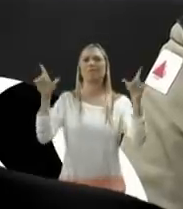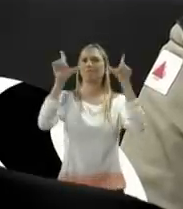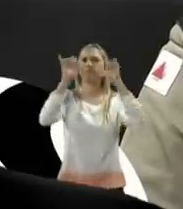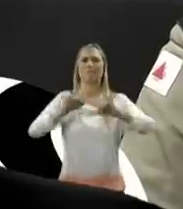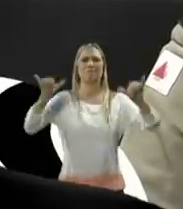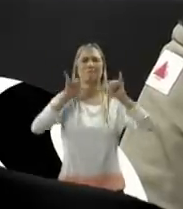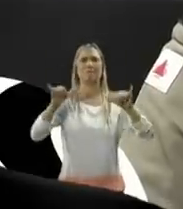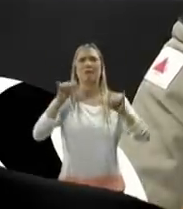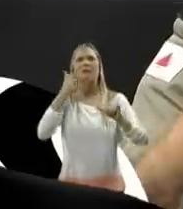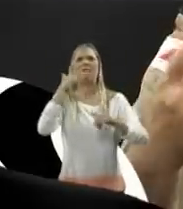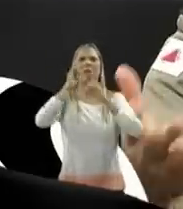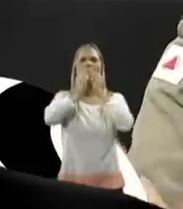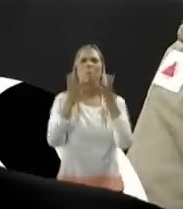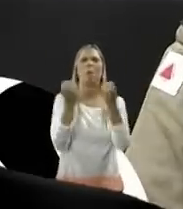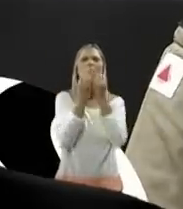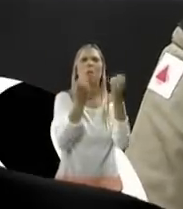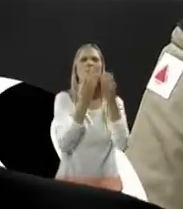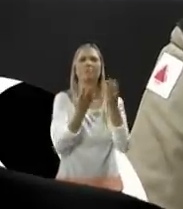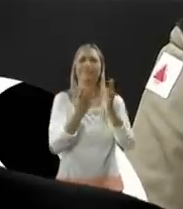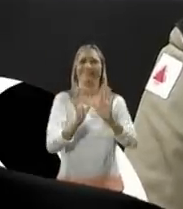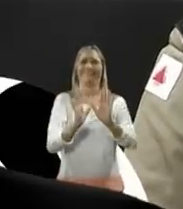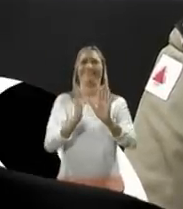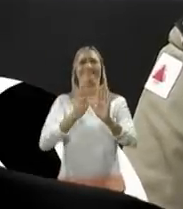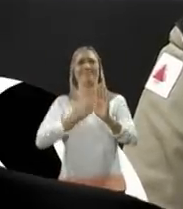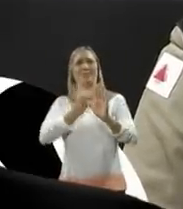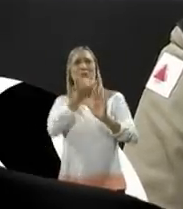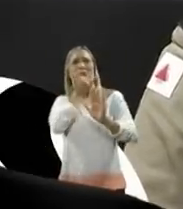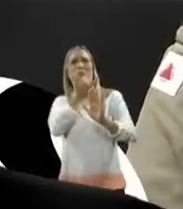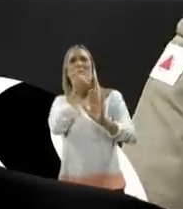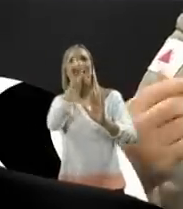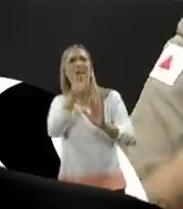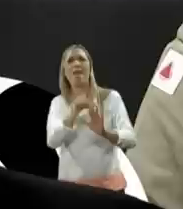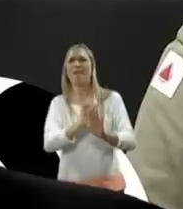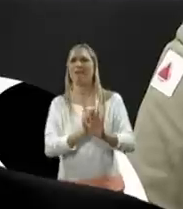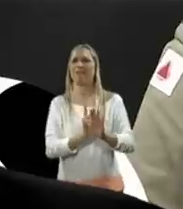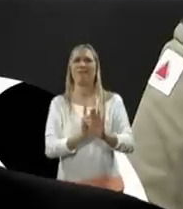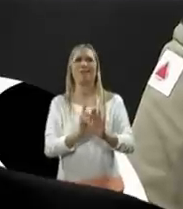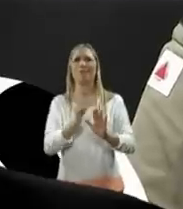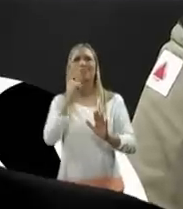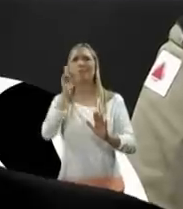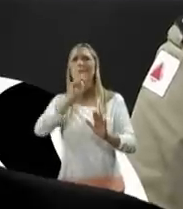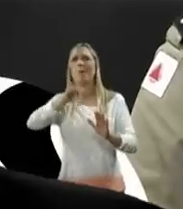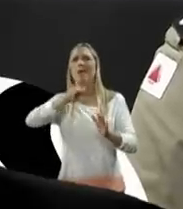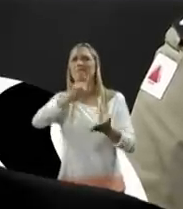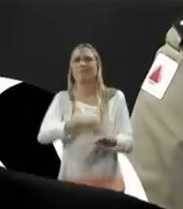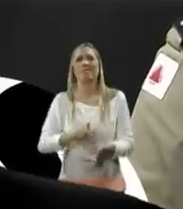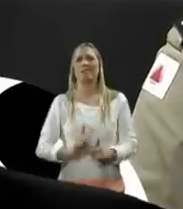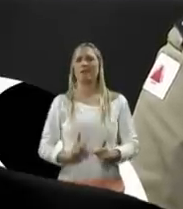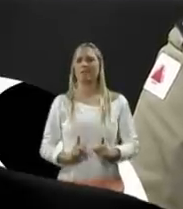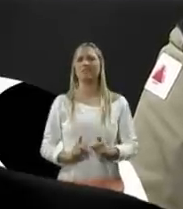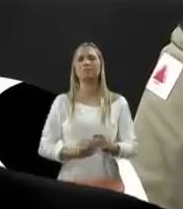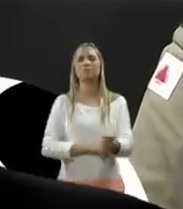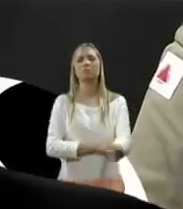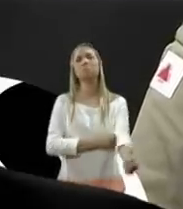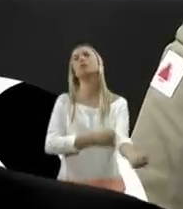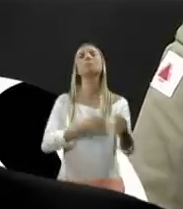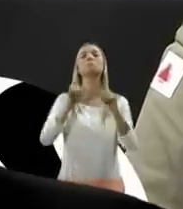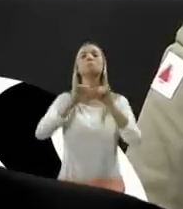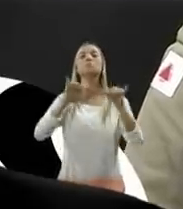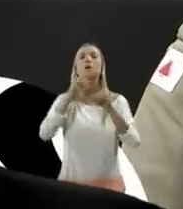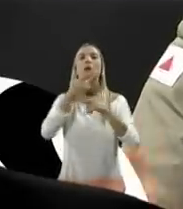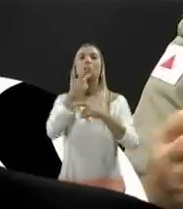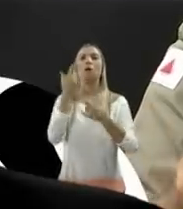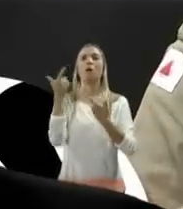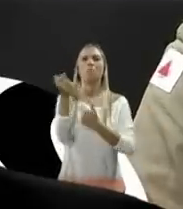a pessoa fica e difunde uma imagem perniciosa da cidade que não condiz com a realidade. Né? Esses homicídios que estão